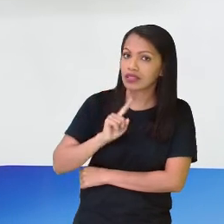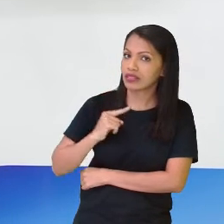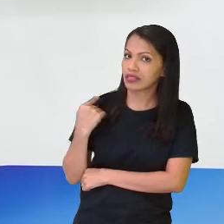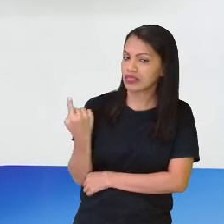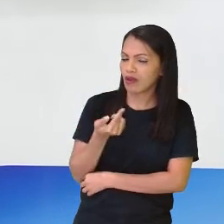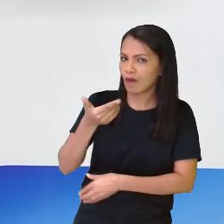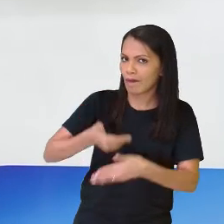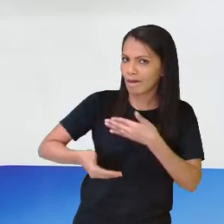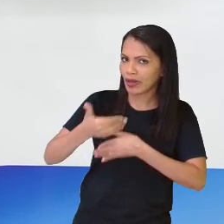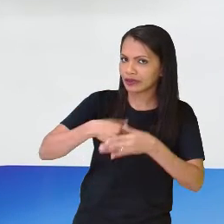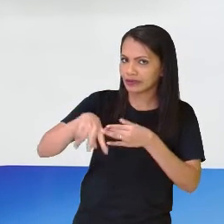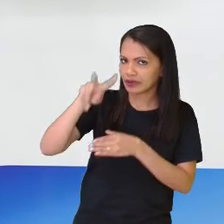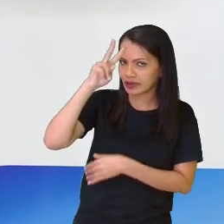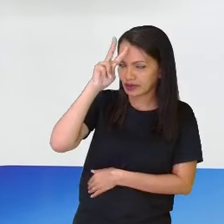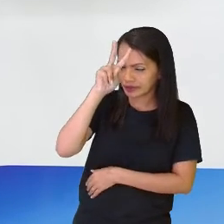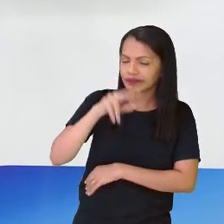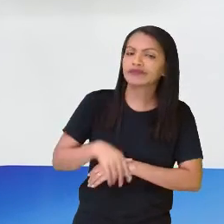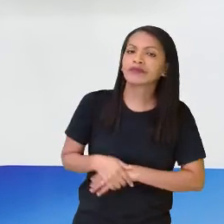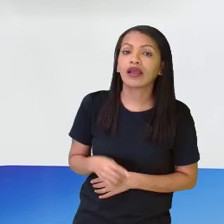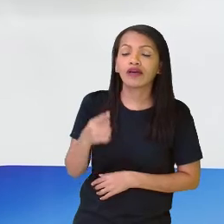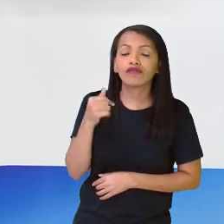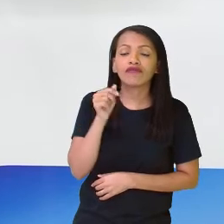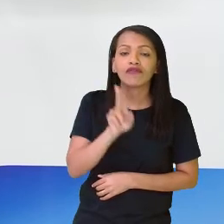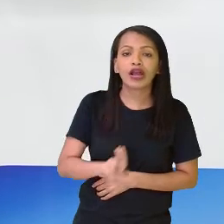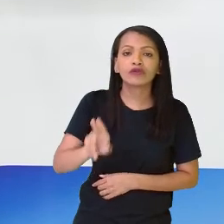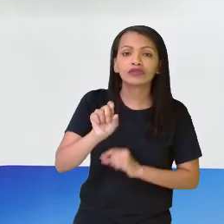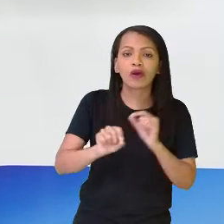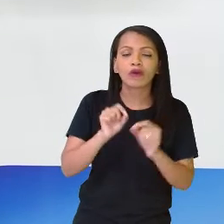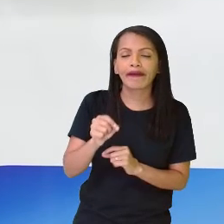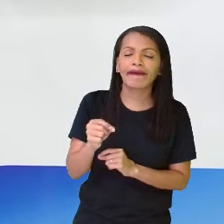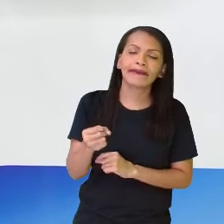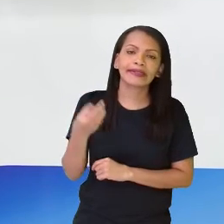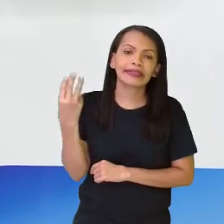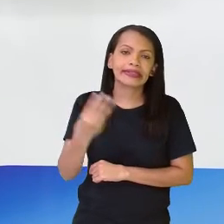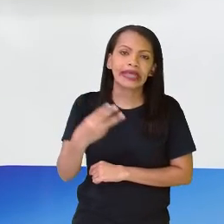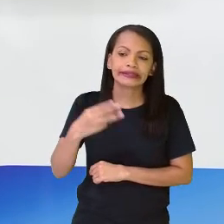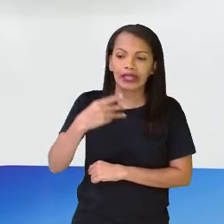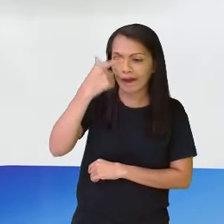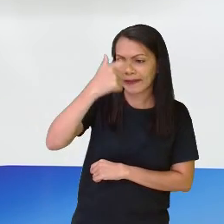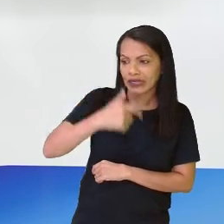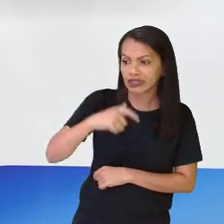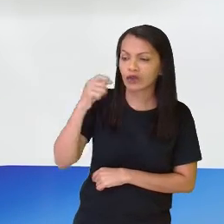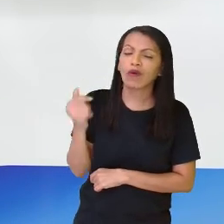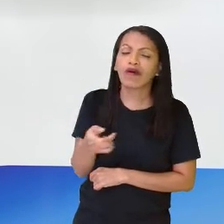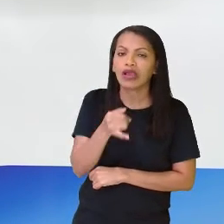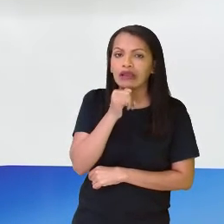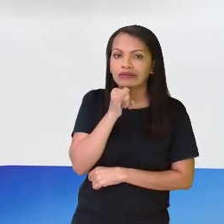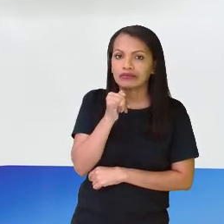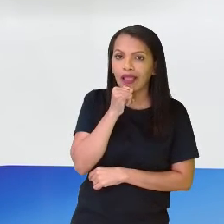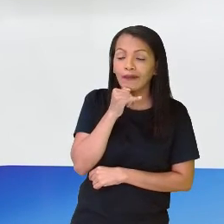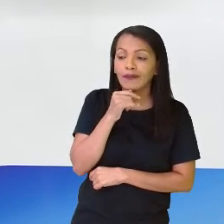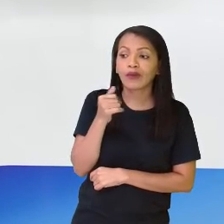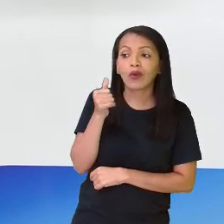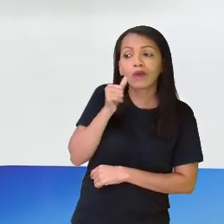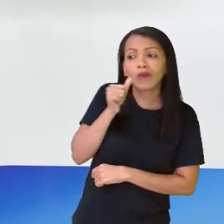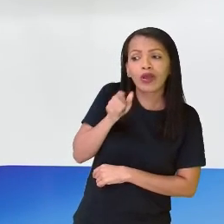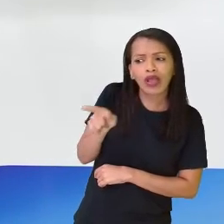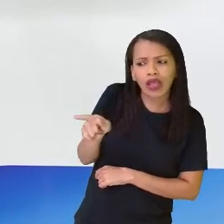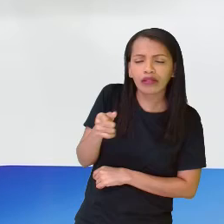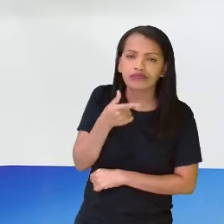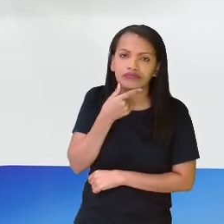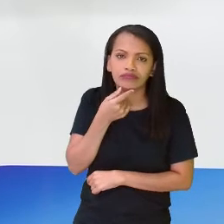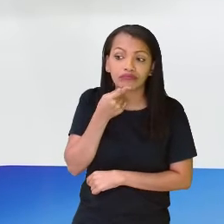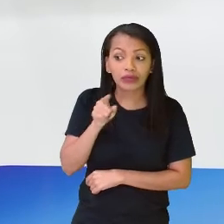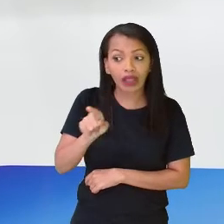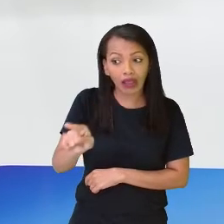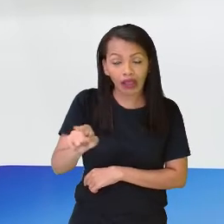e vai usar sempre pronome ele, elas, terceira pessoa. Se o narrador for personagem, ele também faz